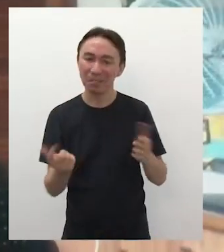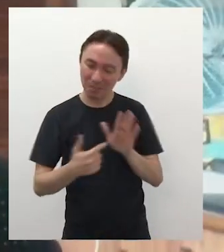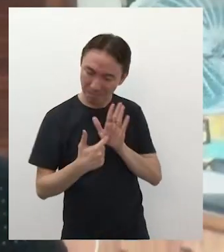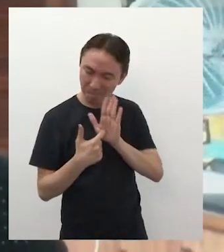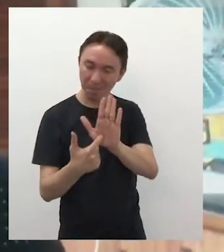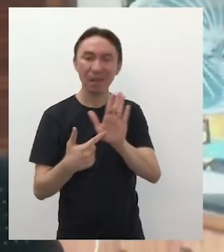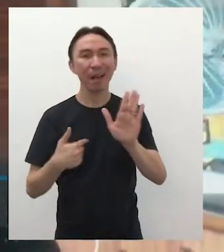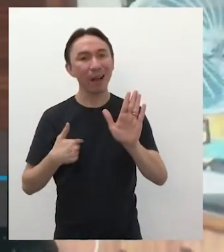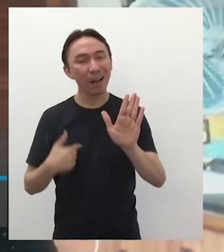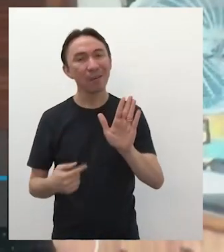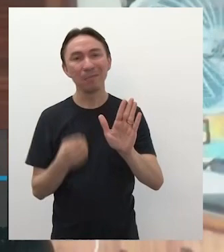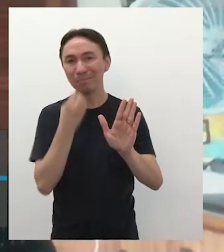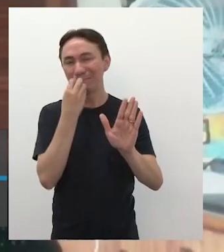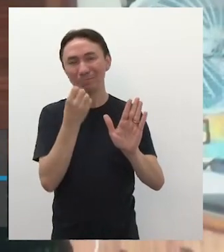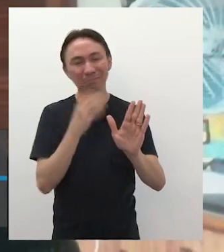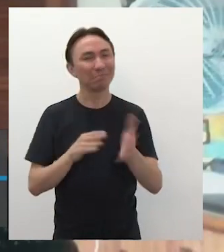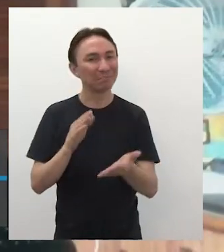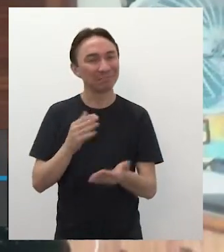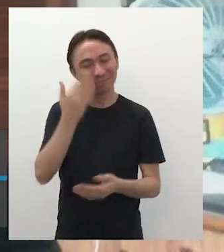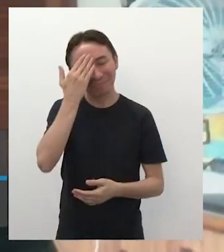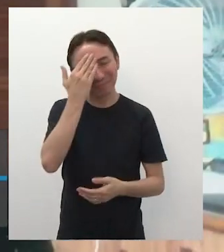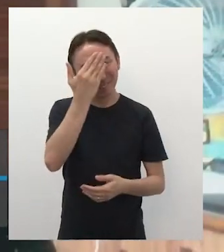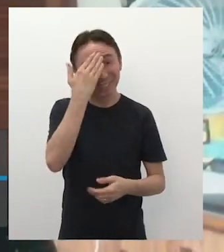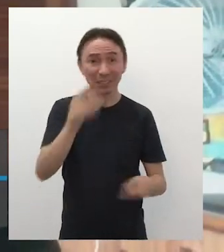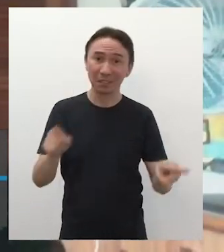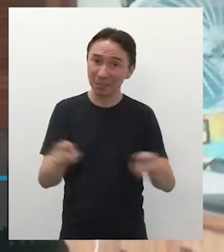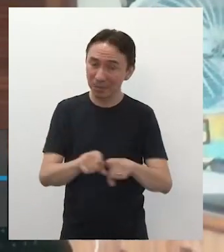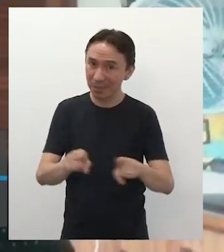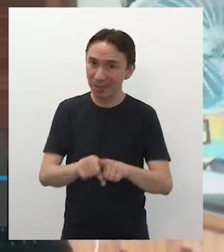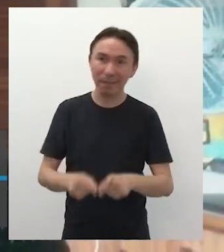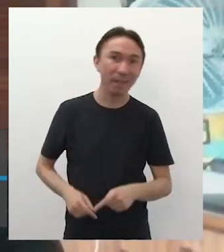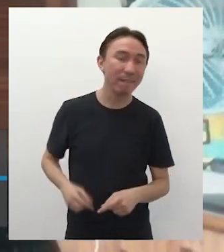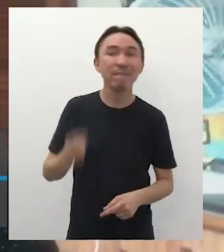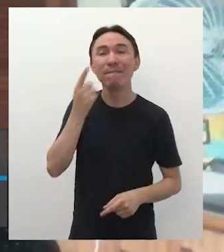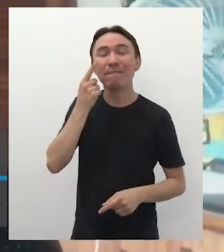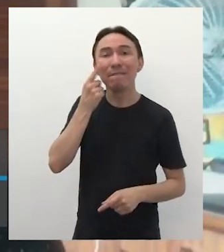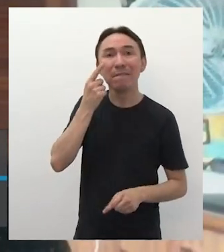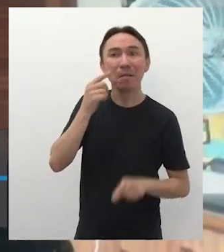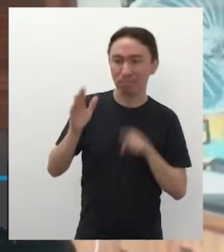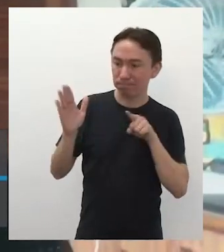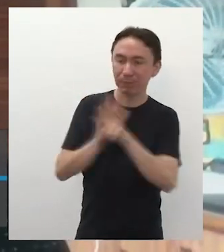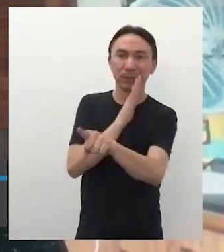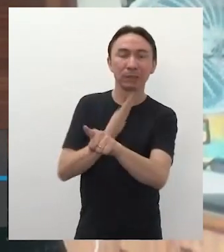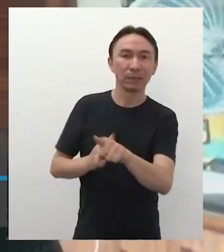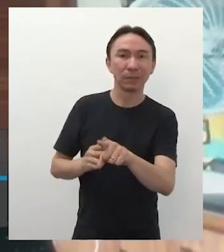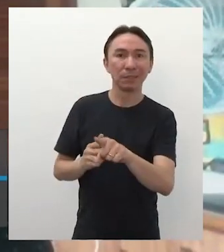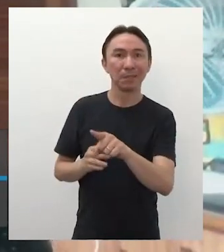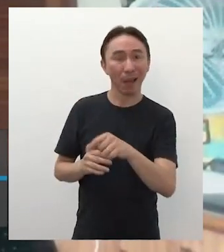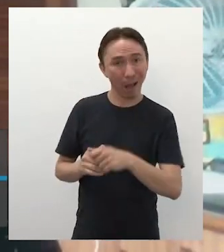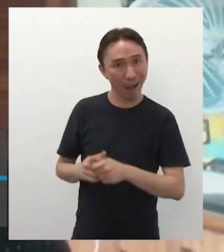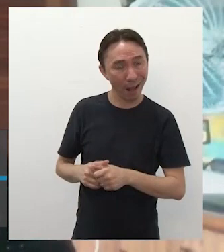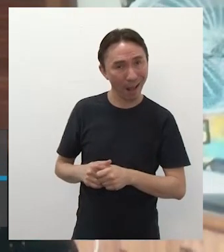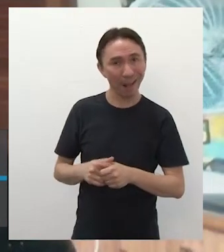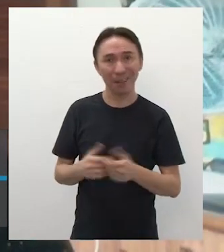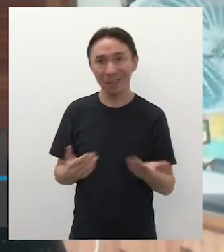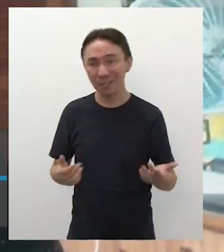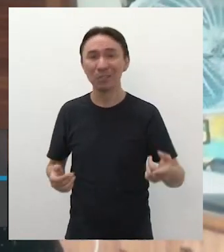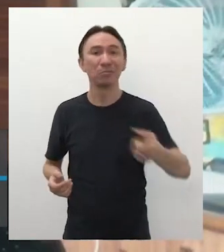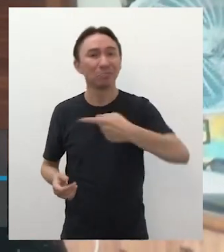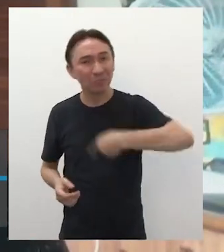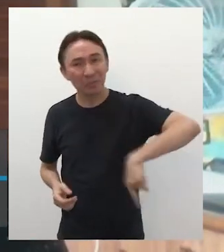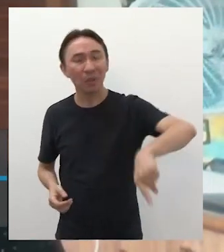apresentação e já pela provocação, porque é bem isso, né? A gente tem todo o desejo